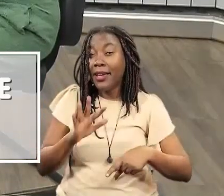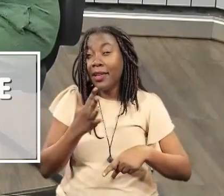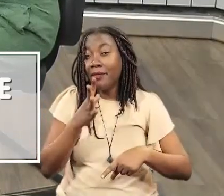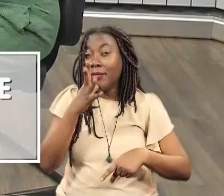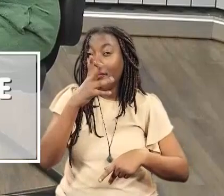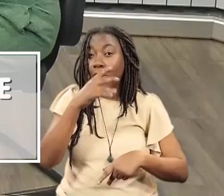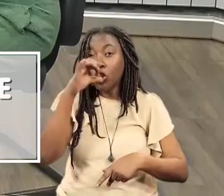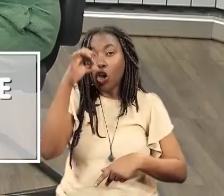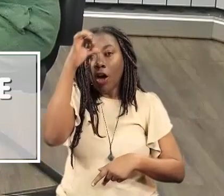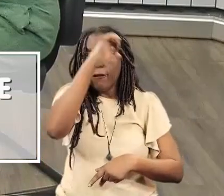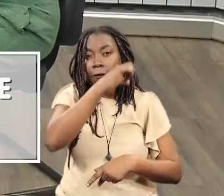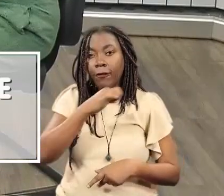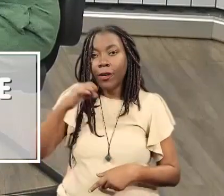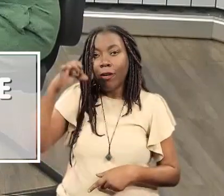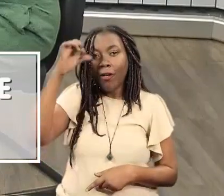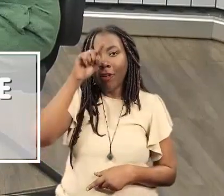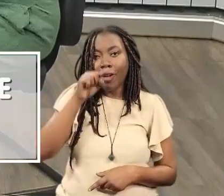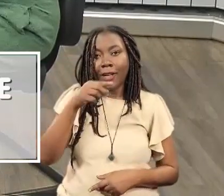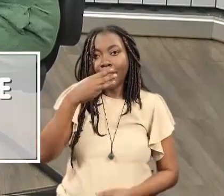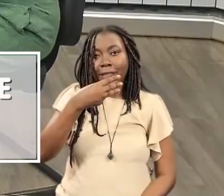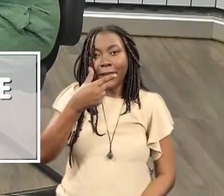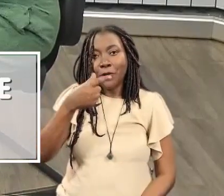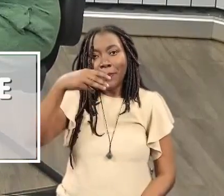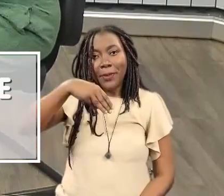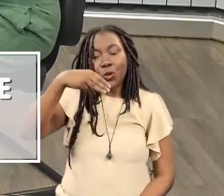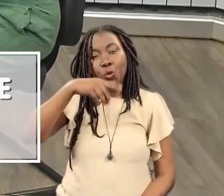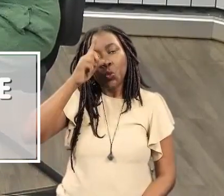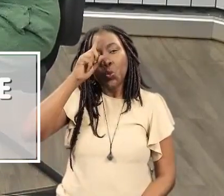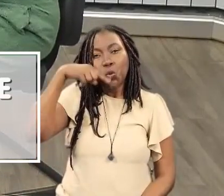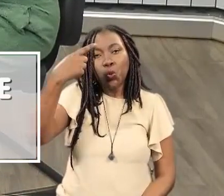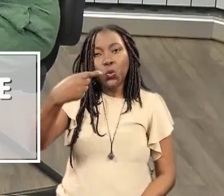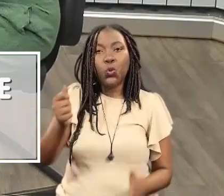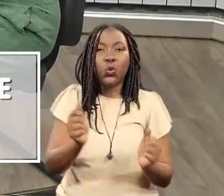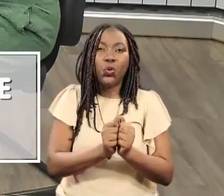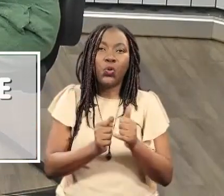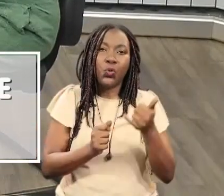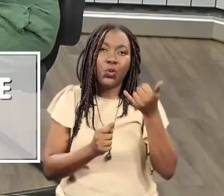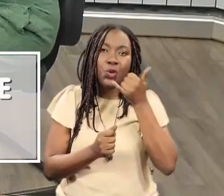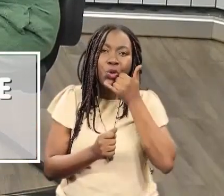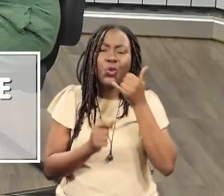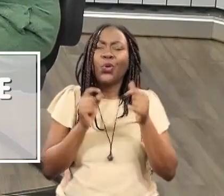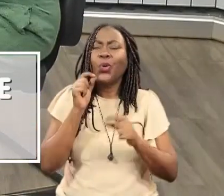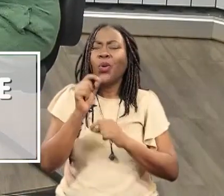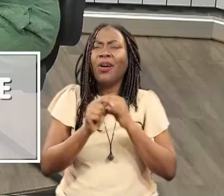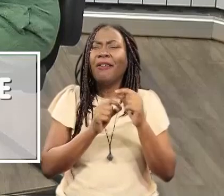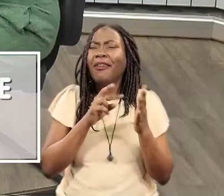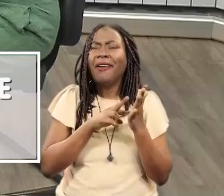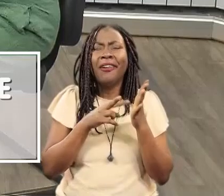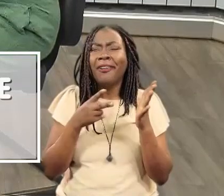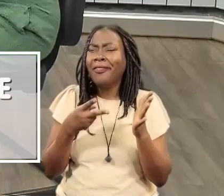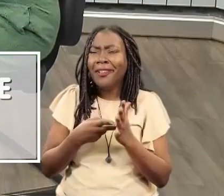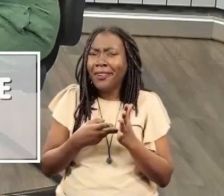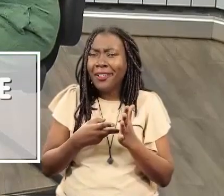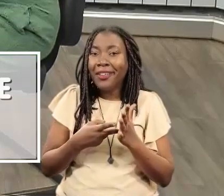9 horas e 32 minutos por dia no aparelho, o que representa quase